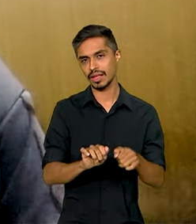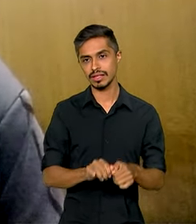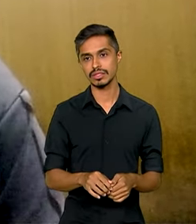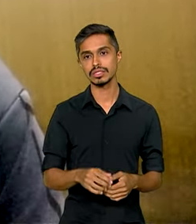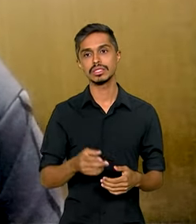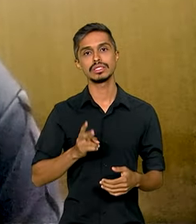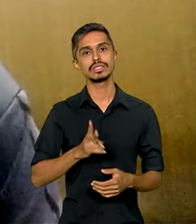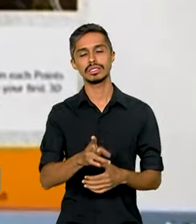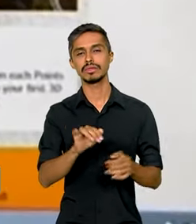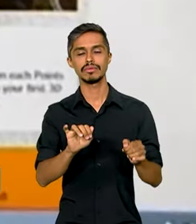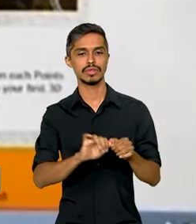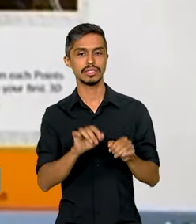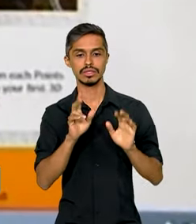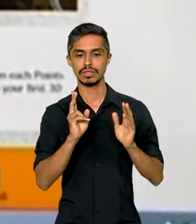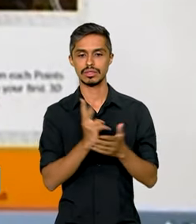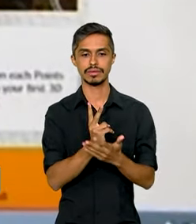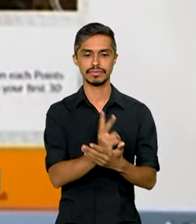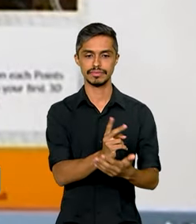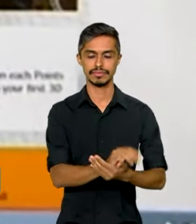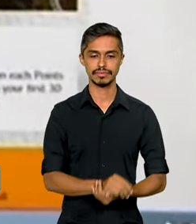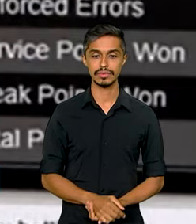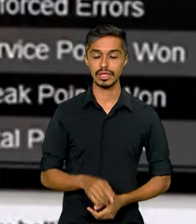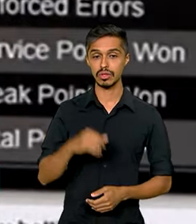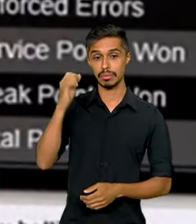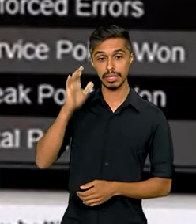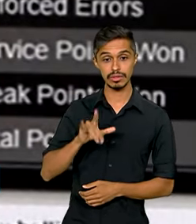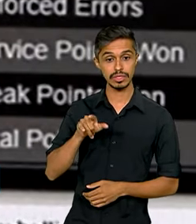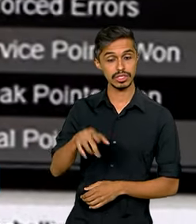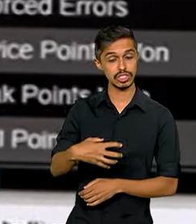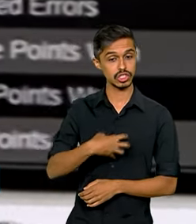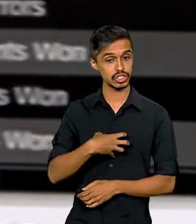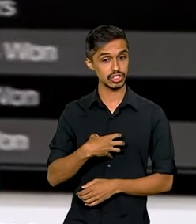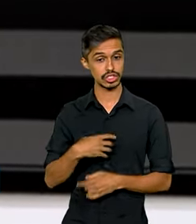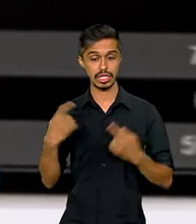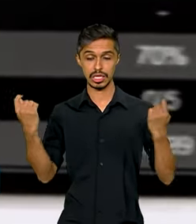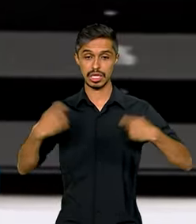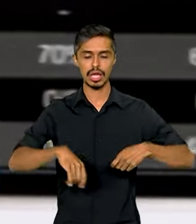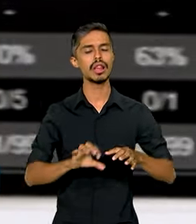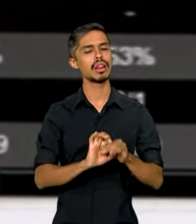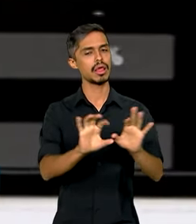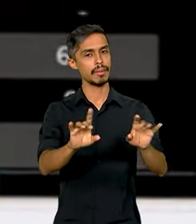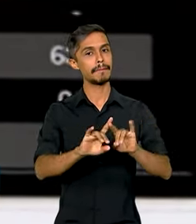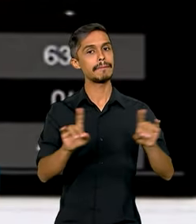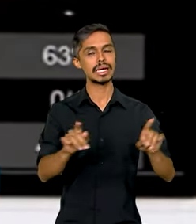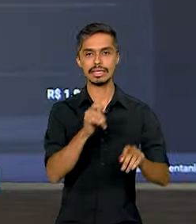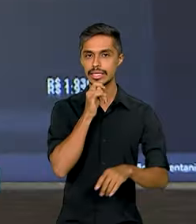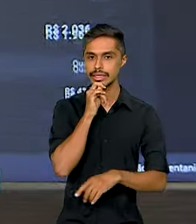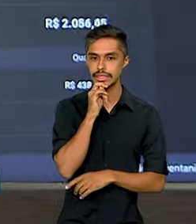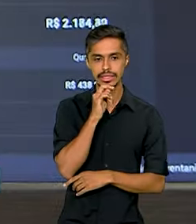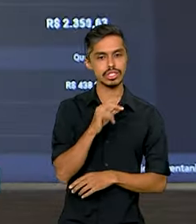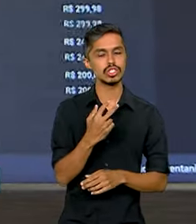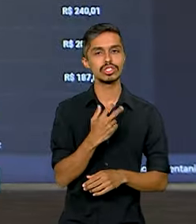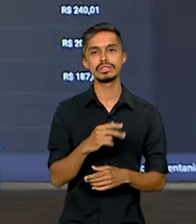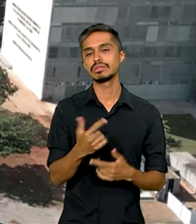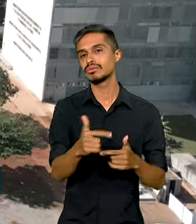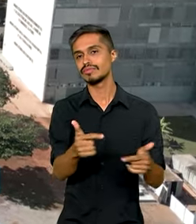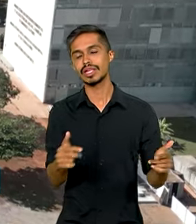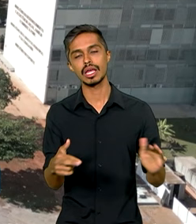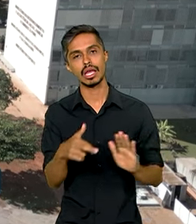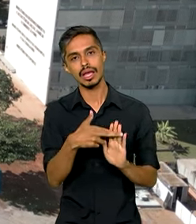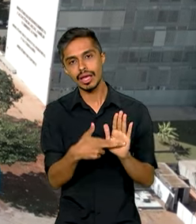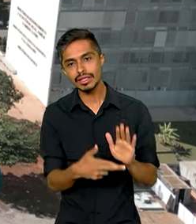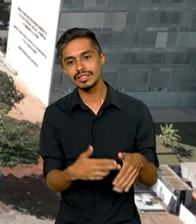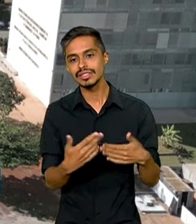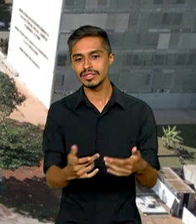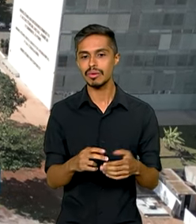certa assiduidade no Brasil essa modalidade lotérica é permitida mas ainda não é regulamentada por